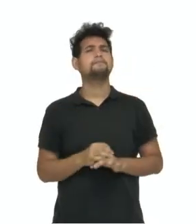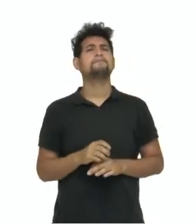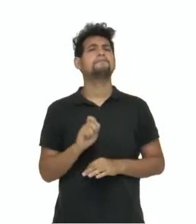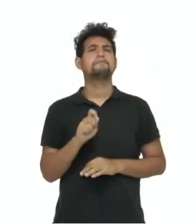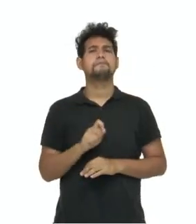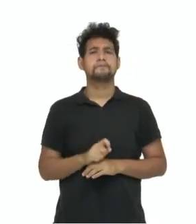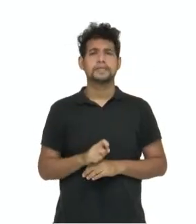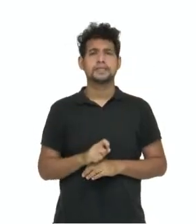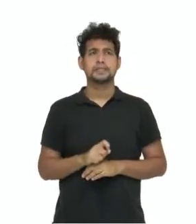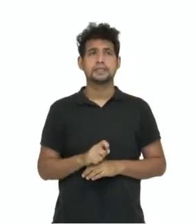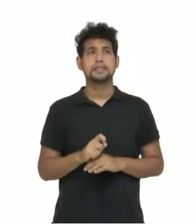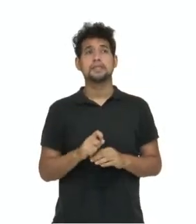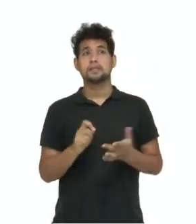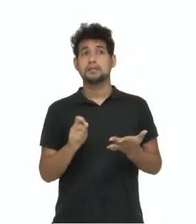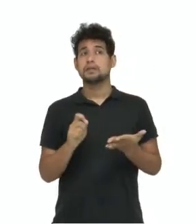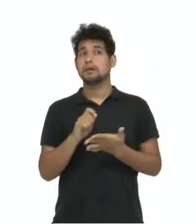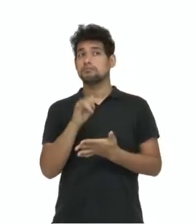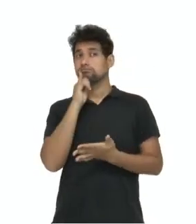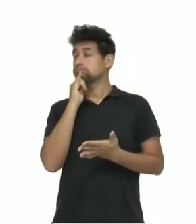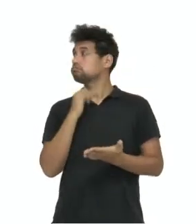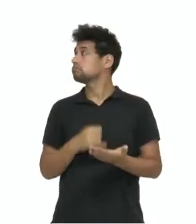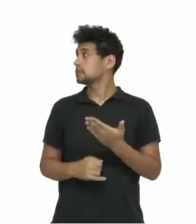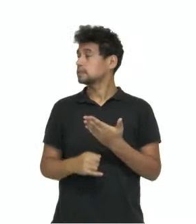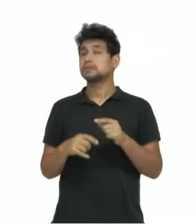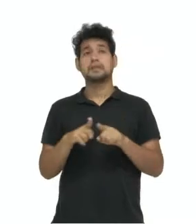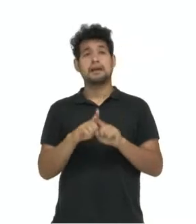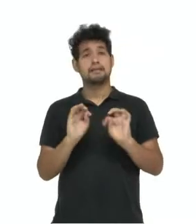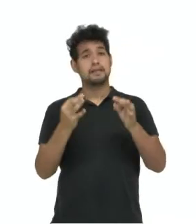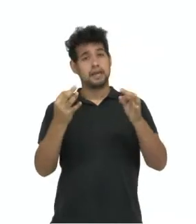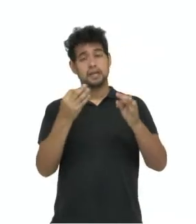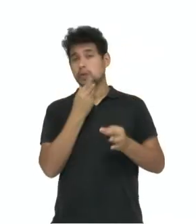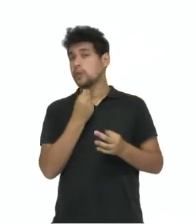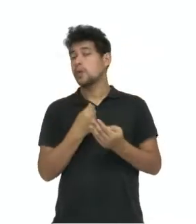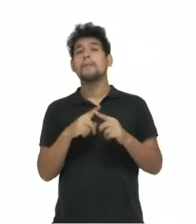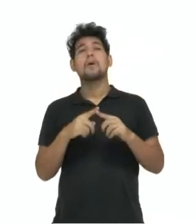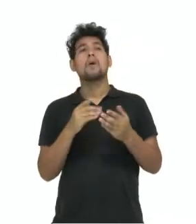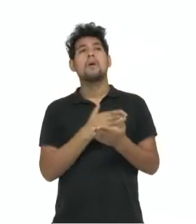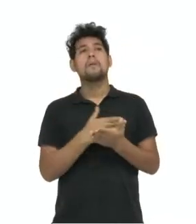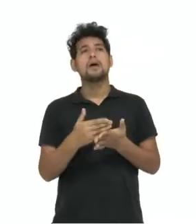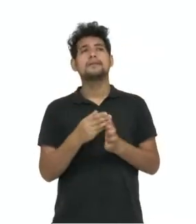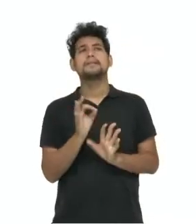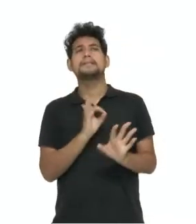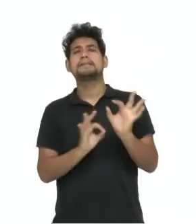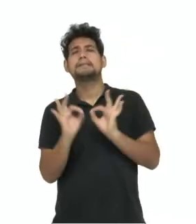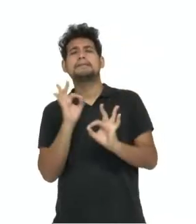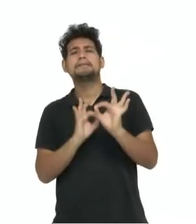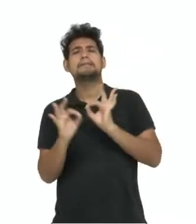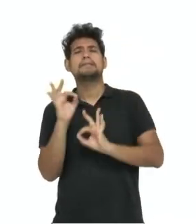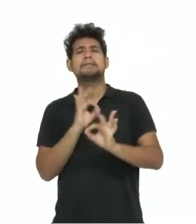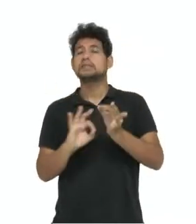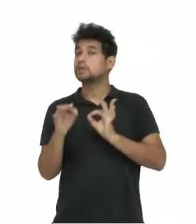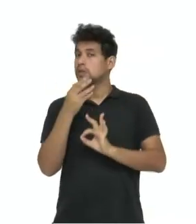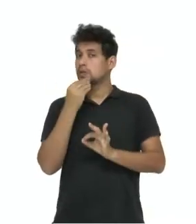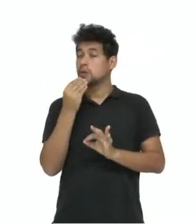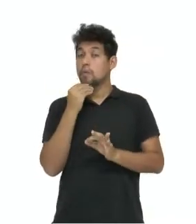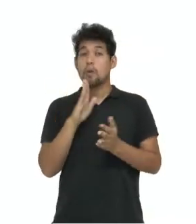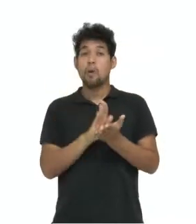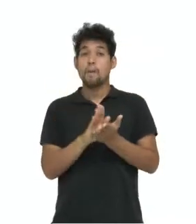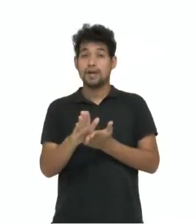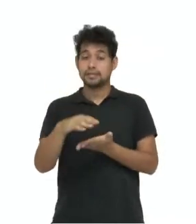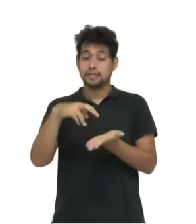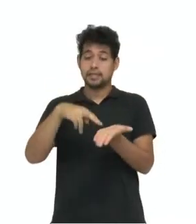senhor O'Brien, tá? Então ela começa uma preparação com o atleta praticamente agachado